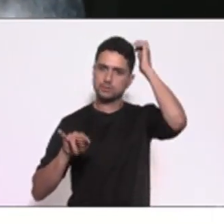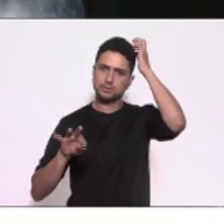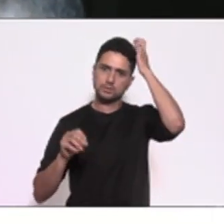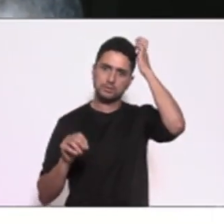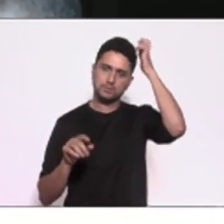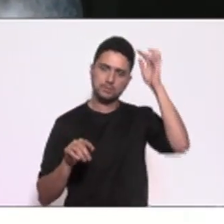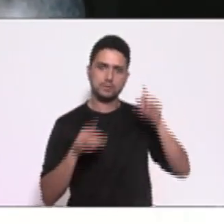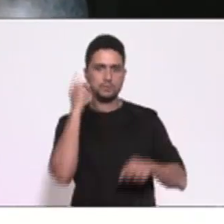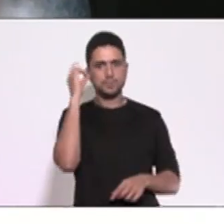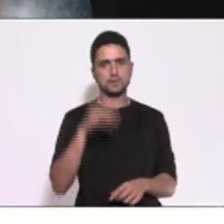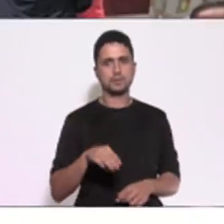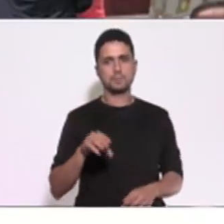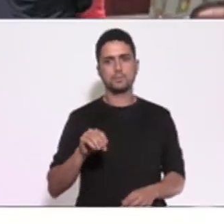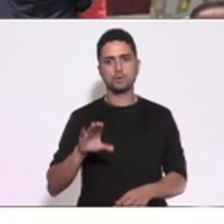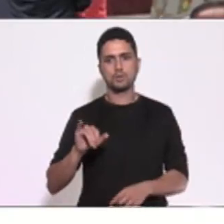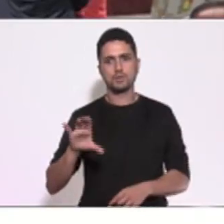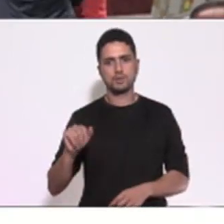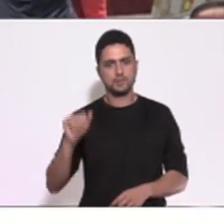Francisco.